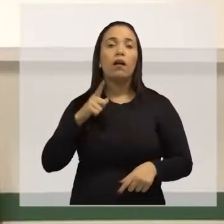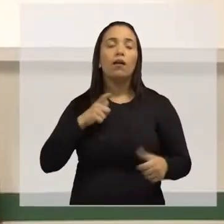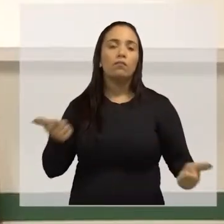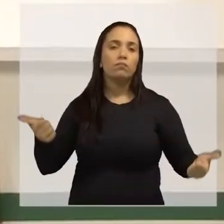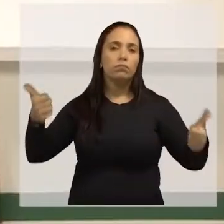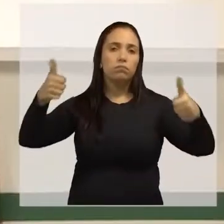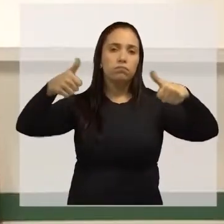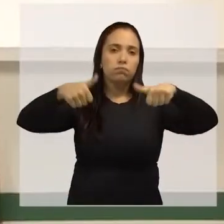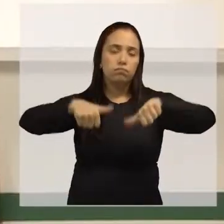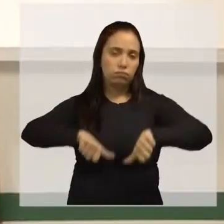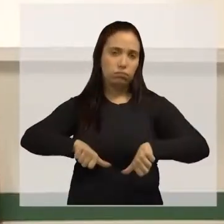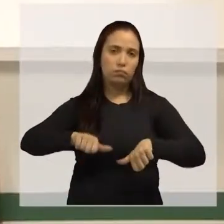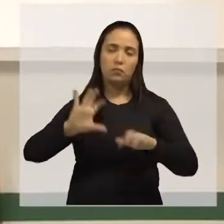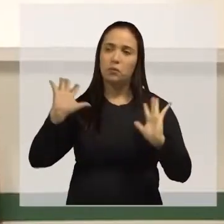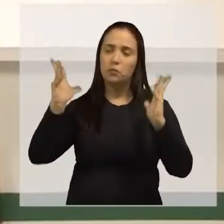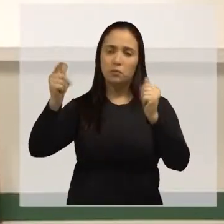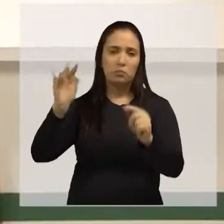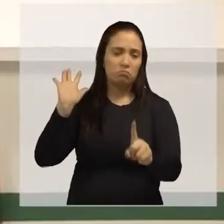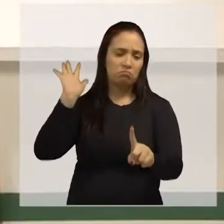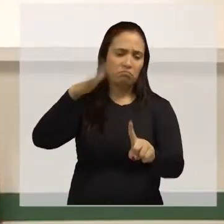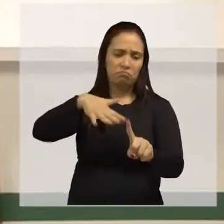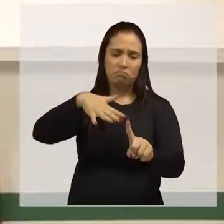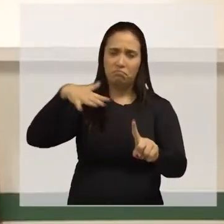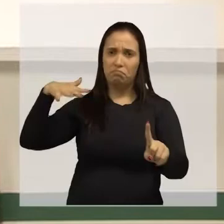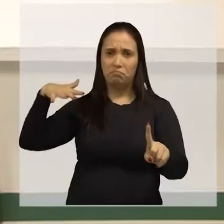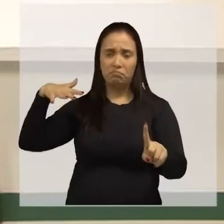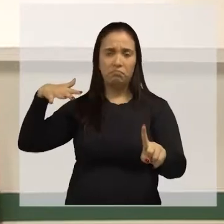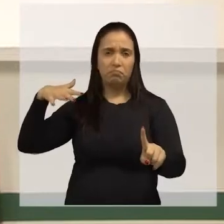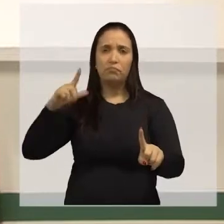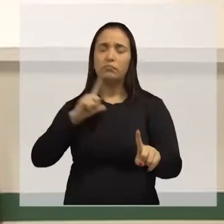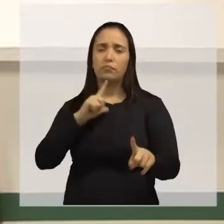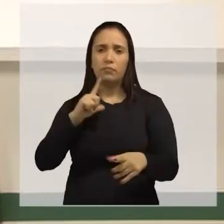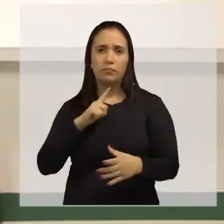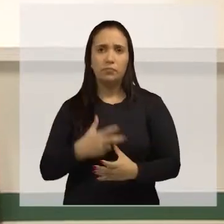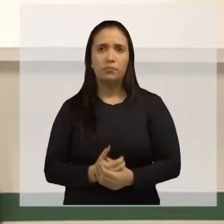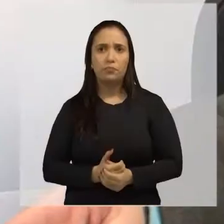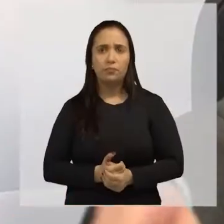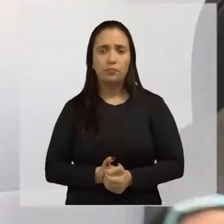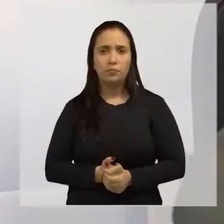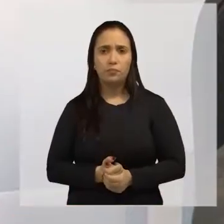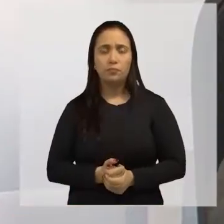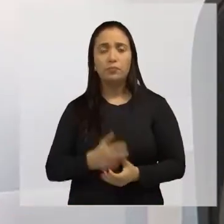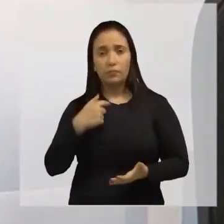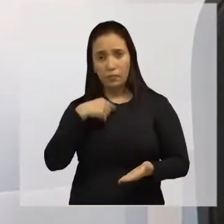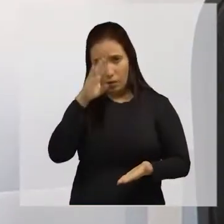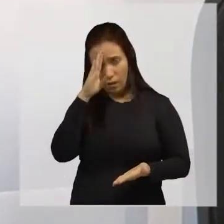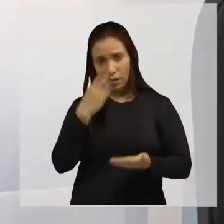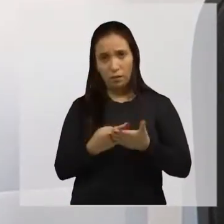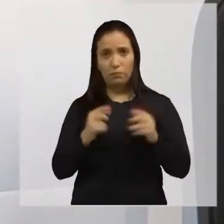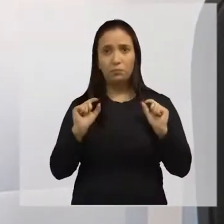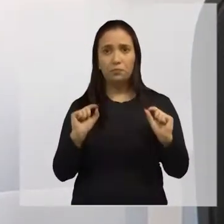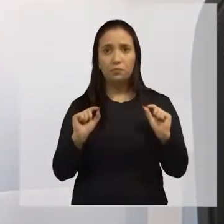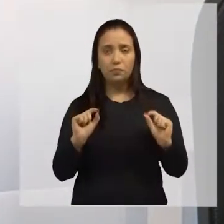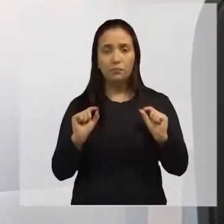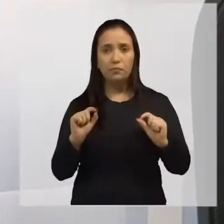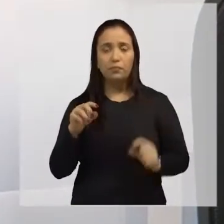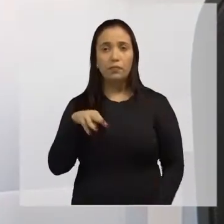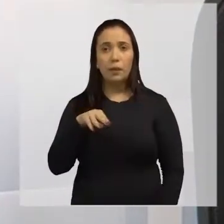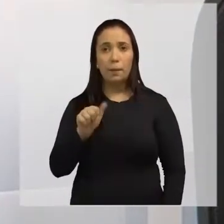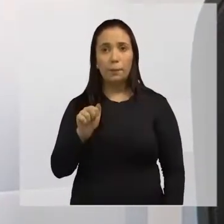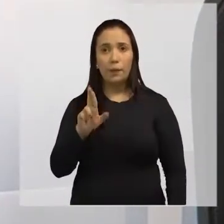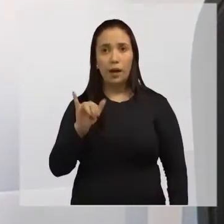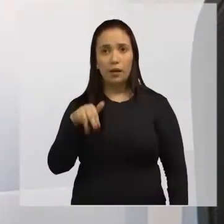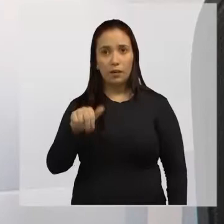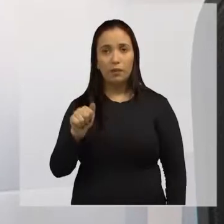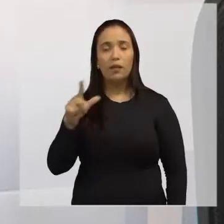popularidade dele e ele como referencial está indo de ladeira abaixo. Mas eu acredito o seguinte, a Marina, como tem muitas